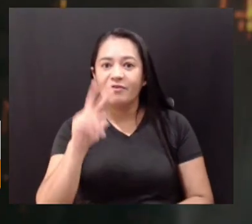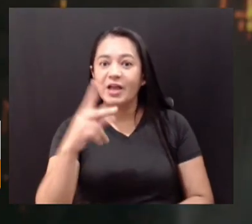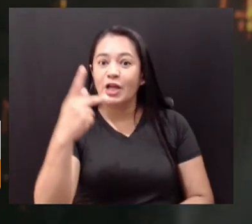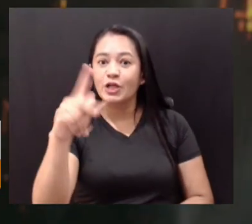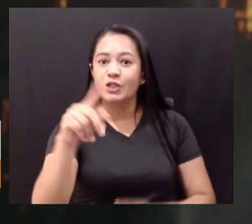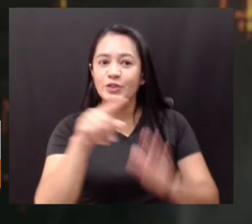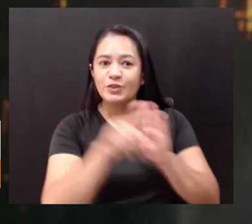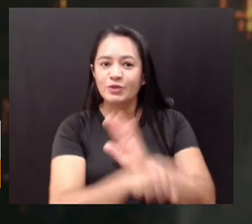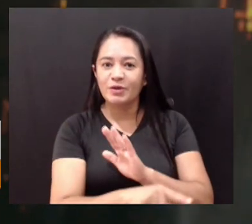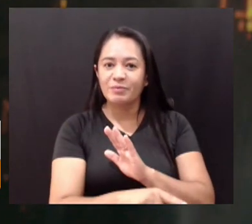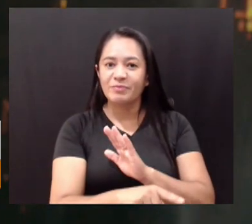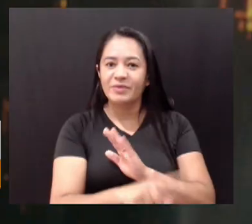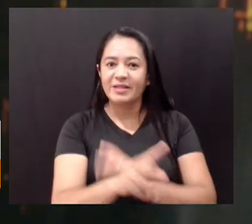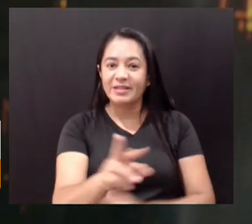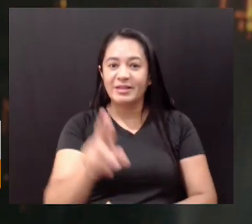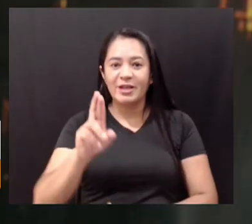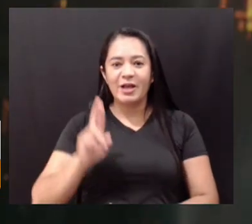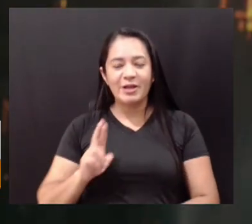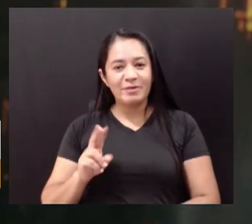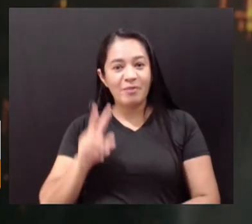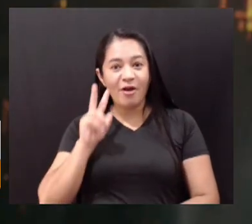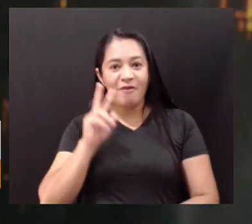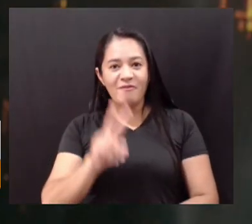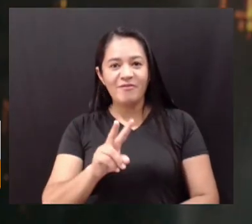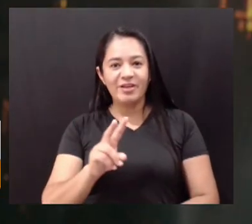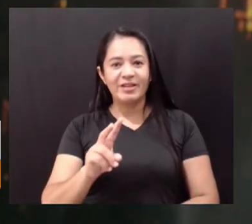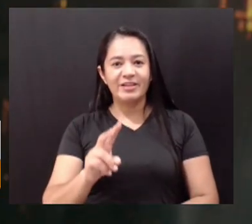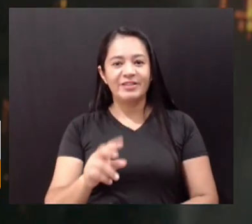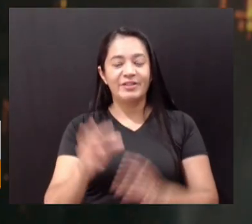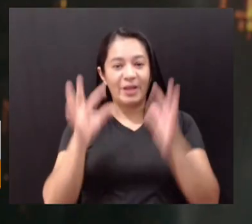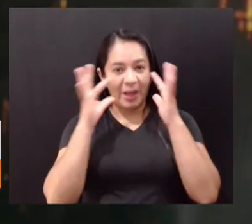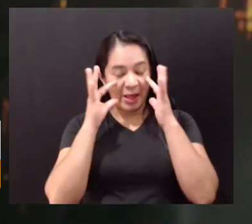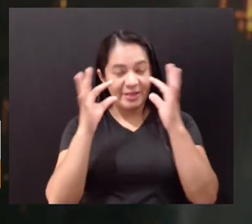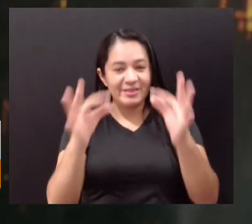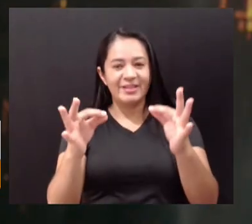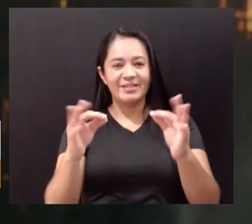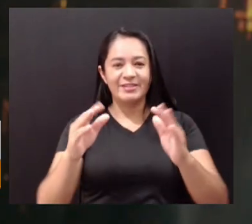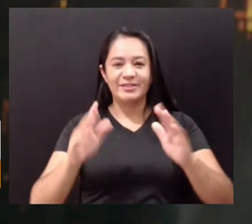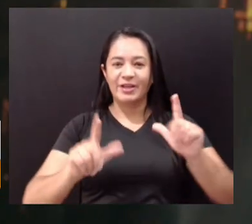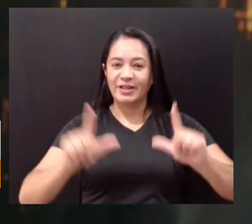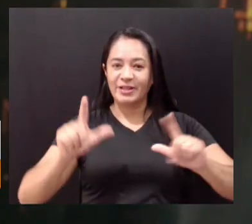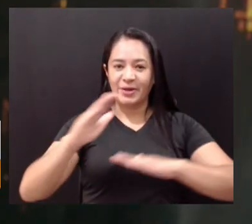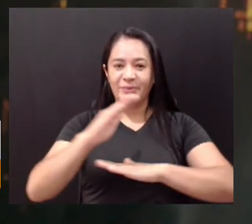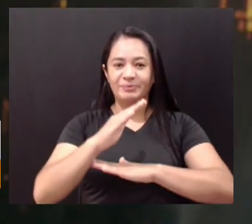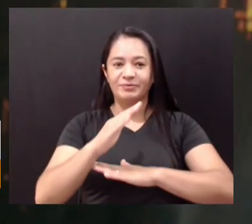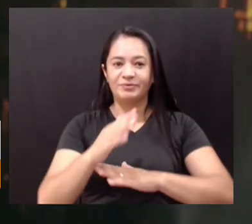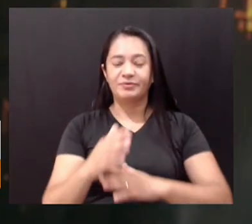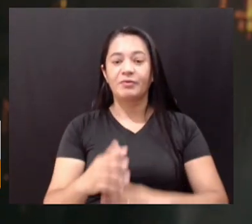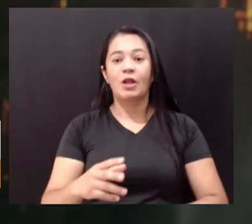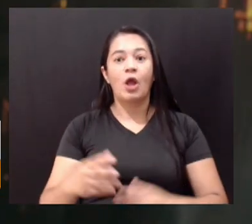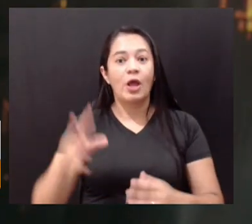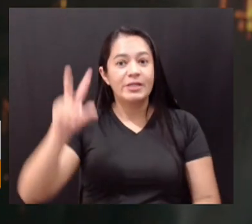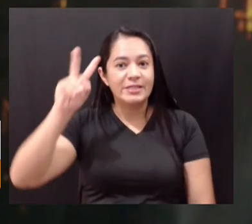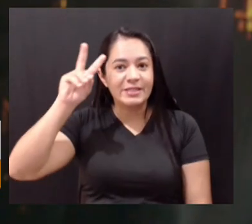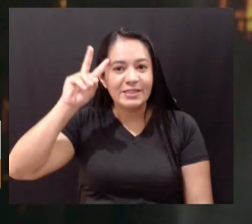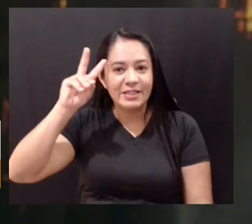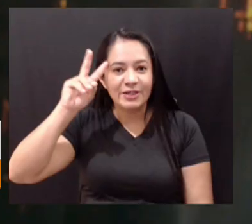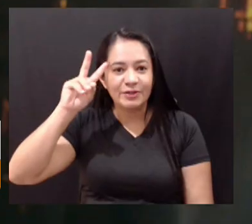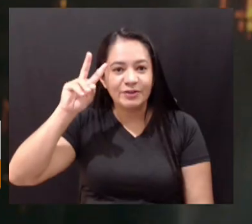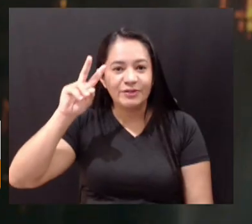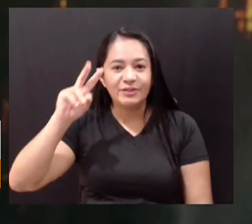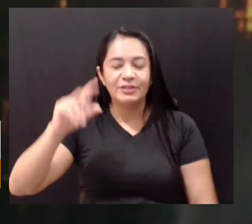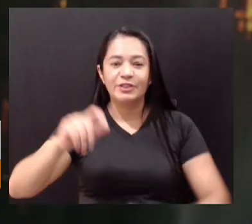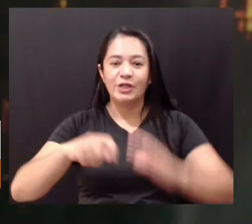sua resposta. Então fica com a gente aqui na programação da TV. Olha, segunda-feira nós temos mais Estúdio Câmara a partir das 8 da